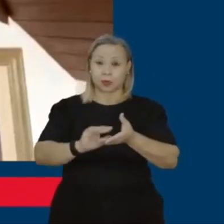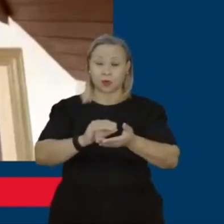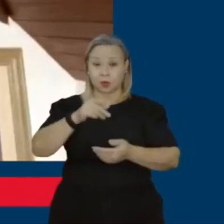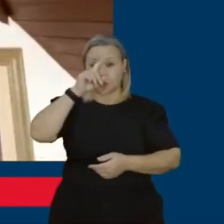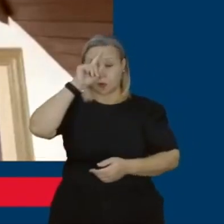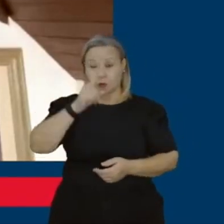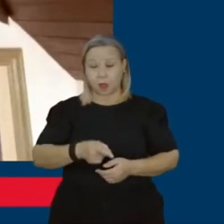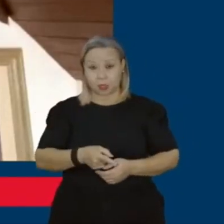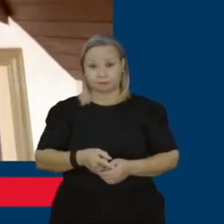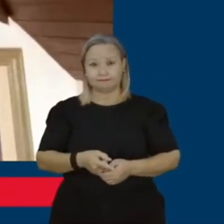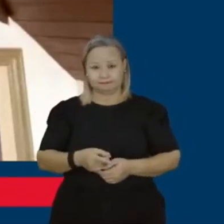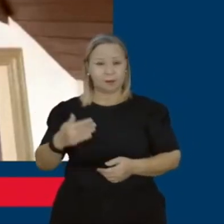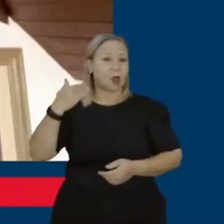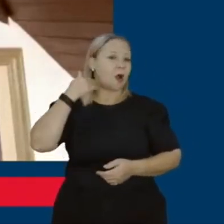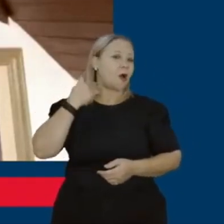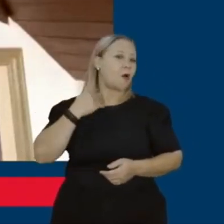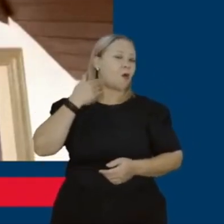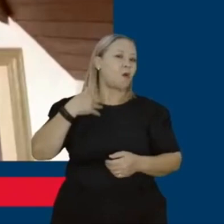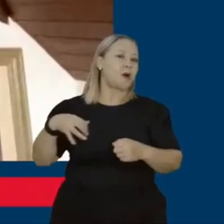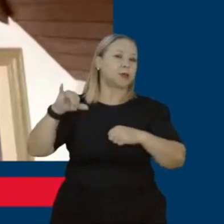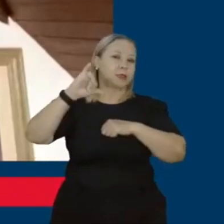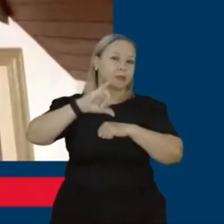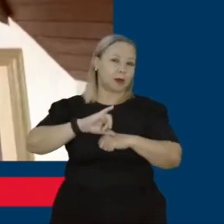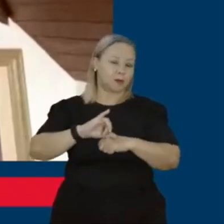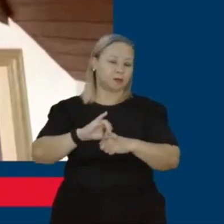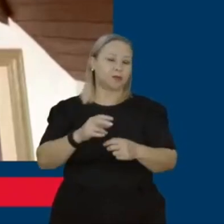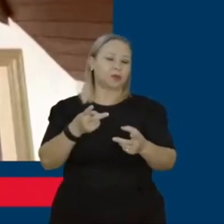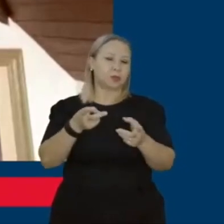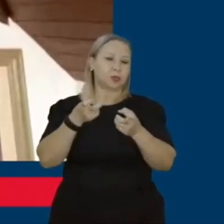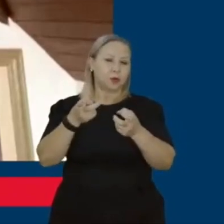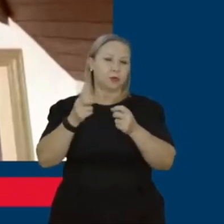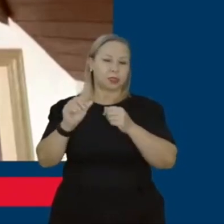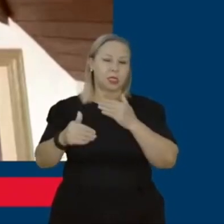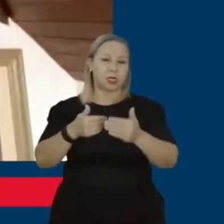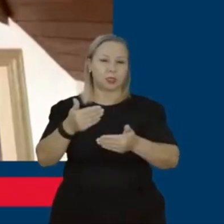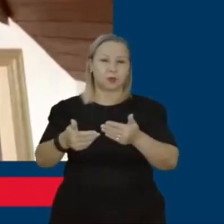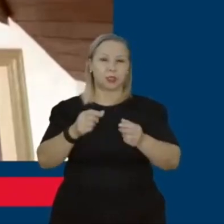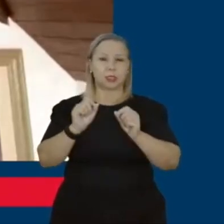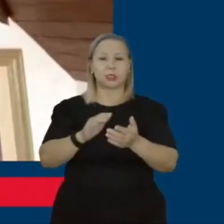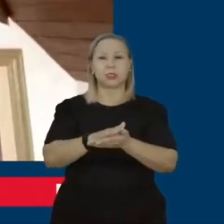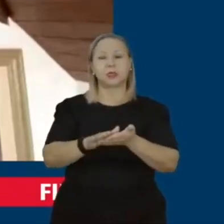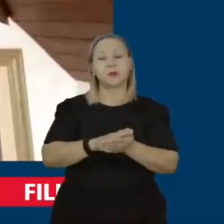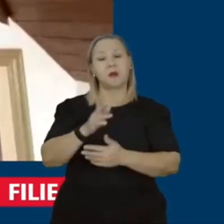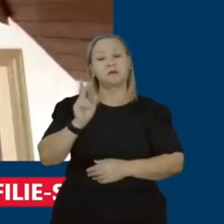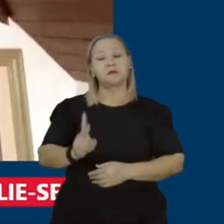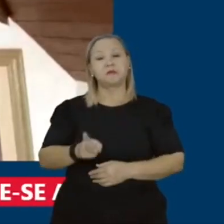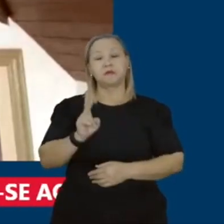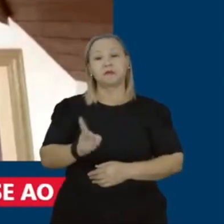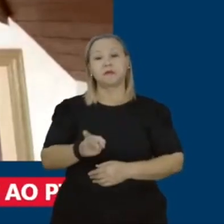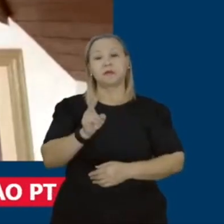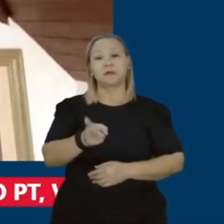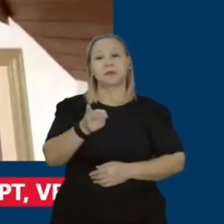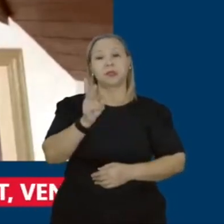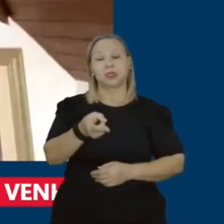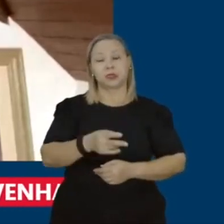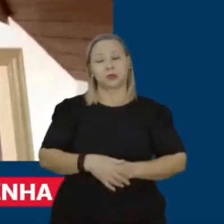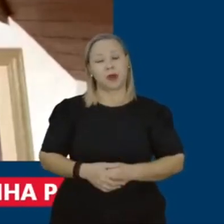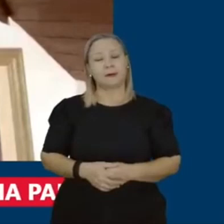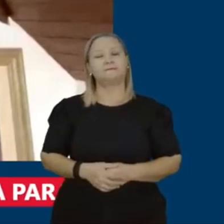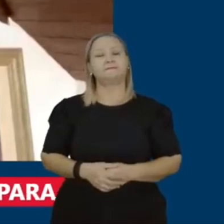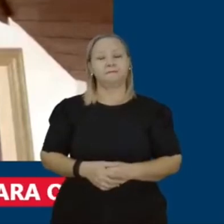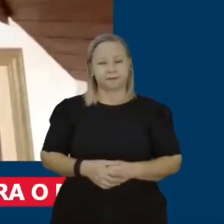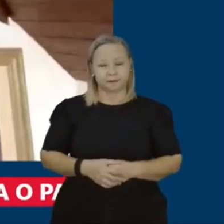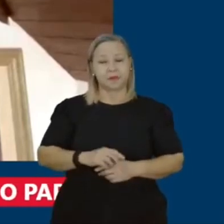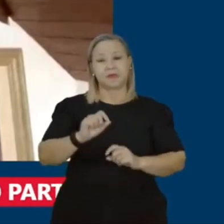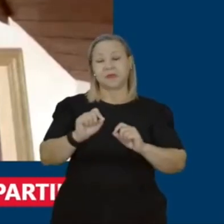Central. É a minha visão desse processo. Sem o que nós vamos continuar sendo o